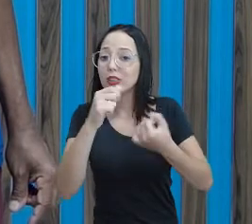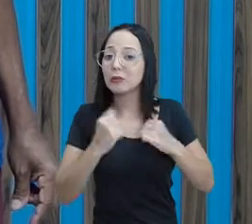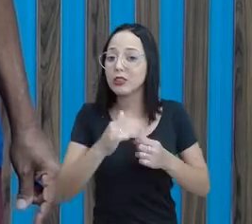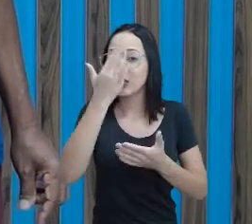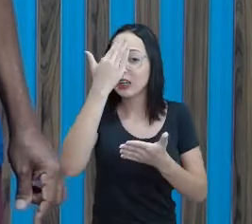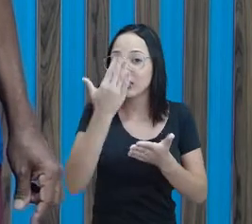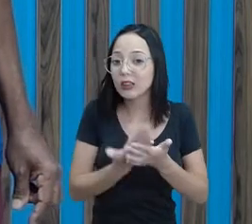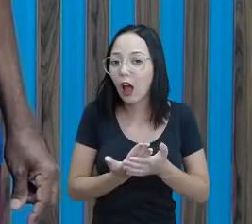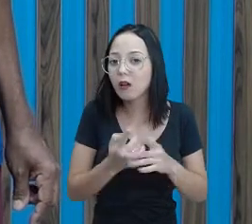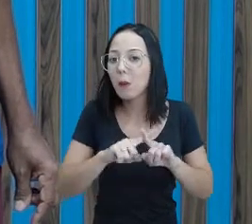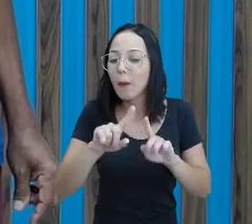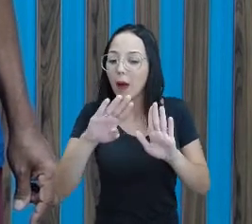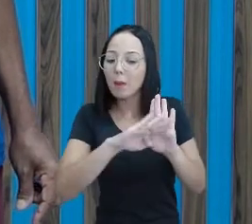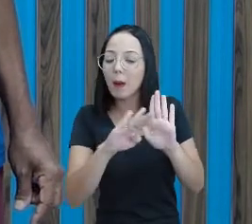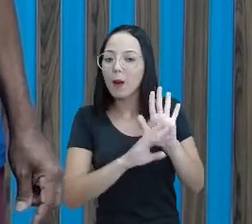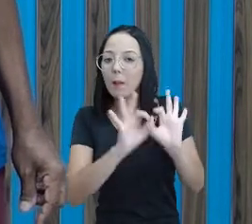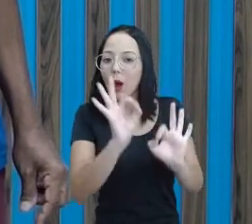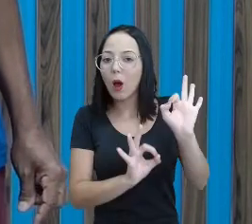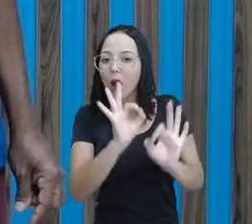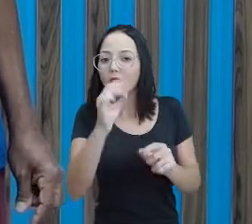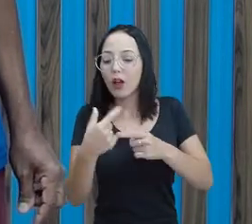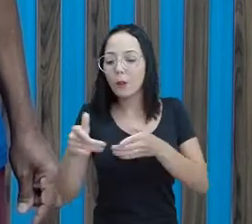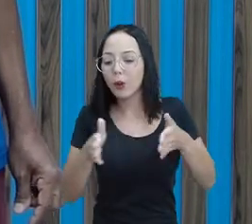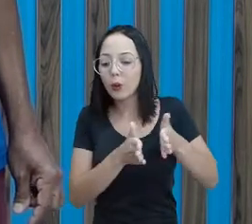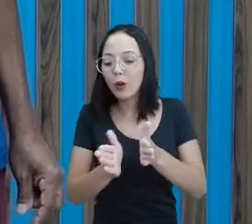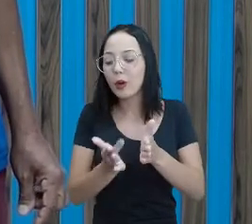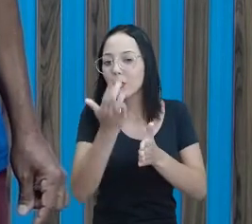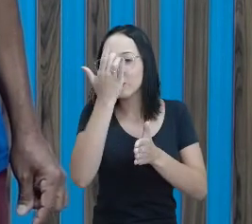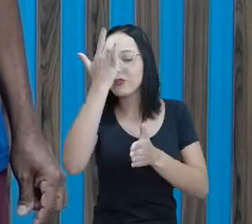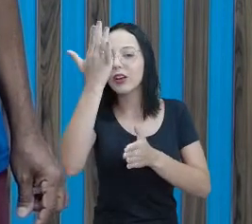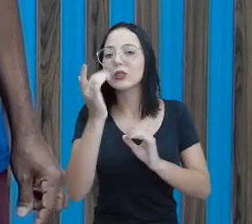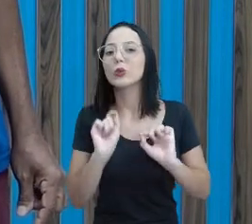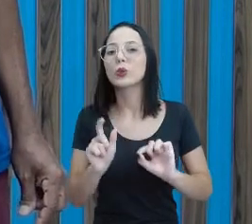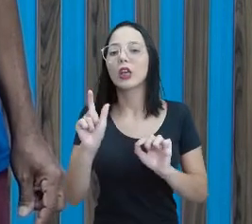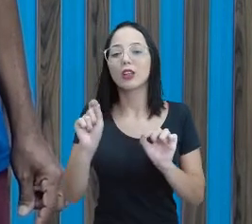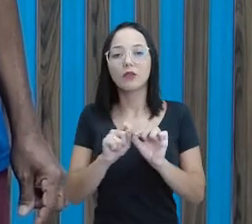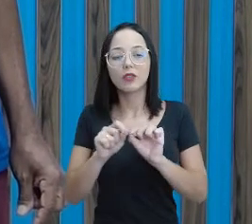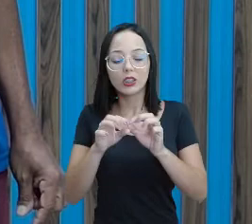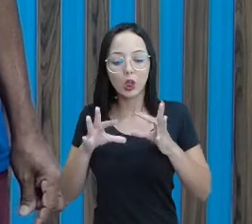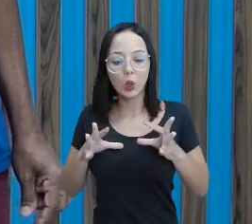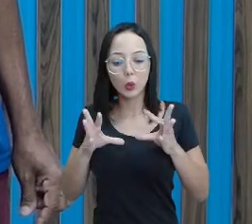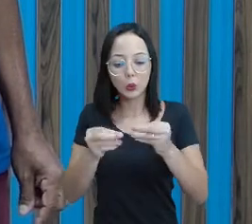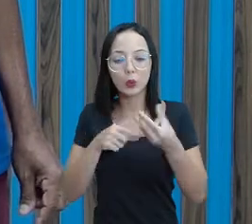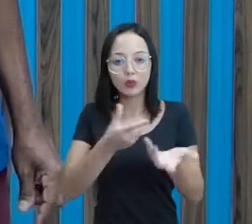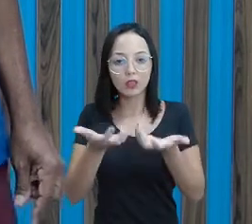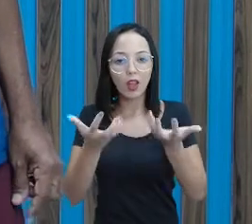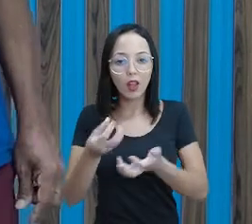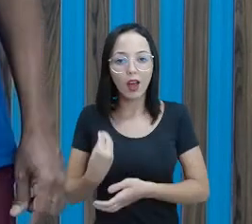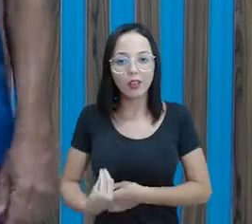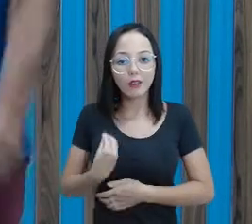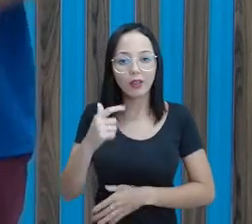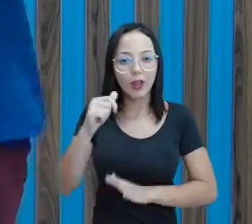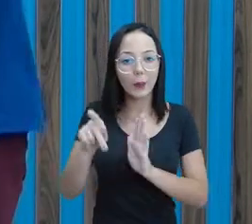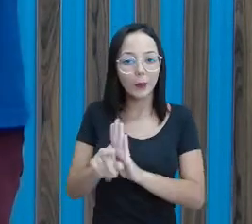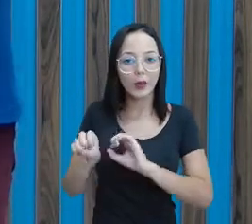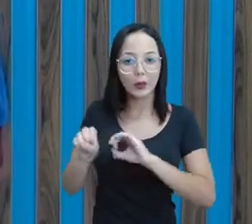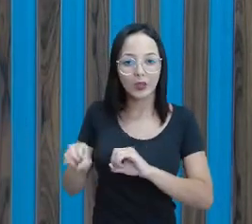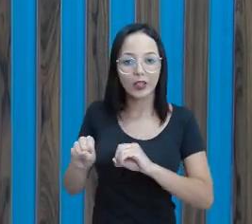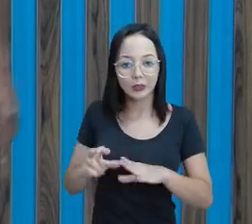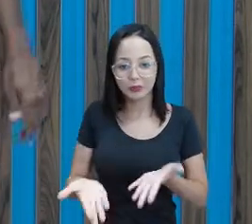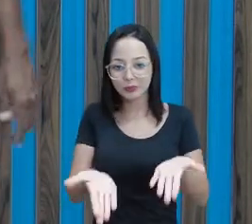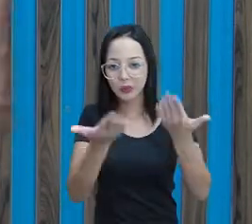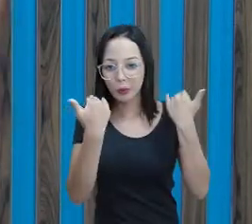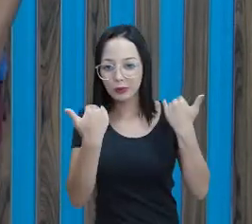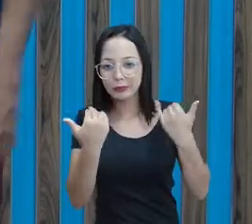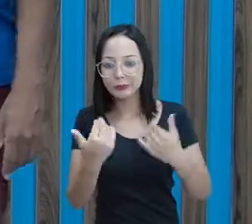irmão. Mas planeja, e o caminho mais fácil que você tem de realizar tudo aquilo que você quer na vida é através da educação. Vamos embora,